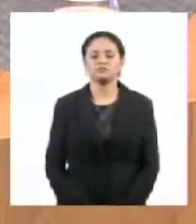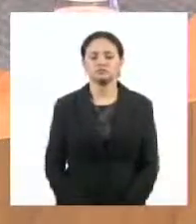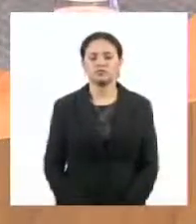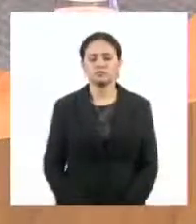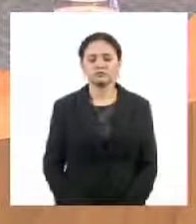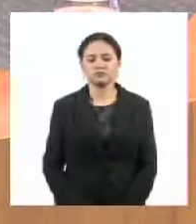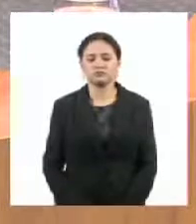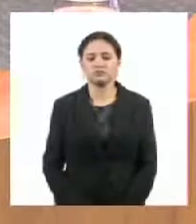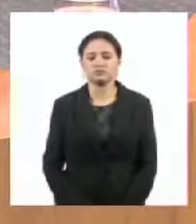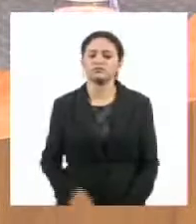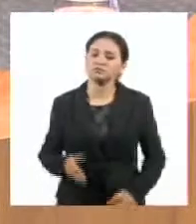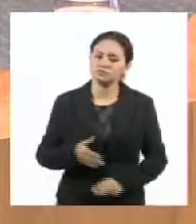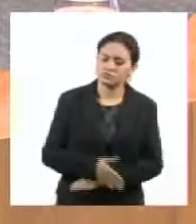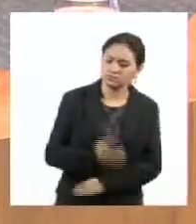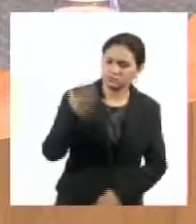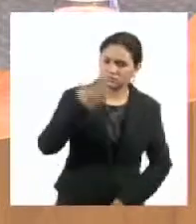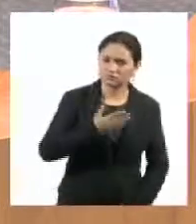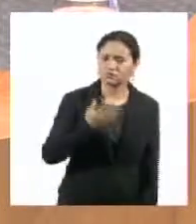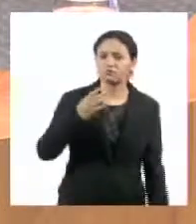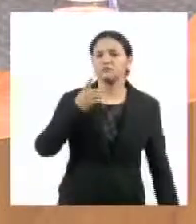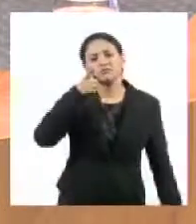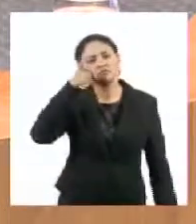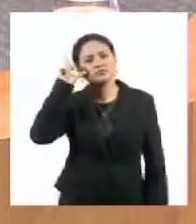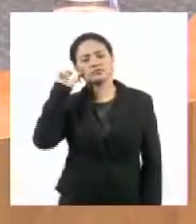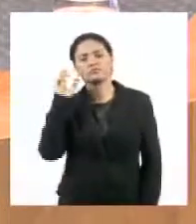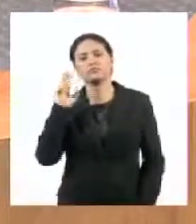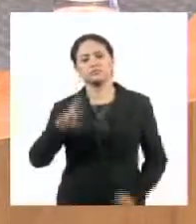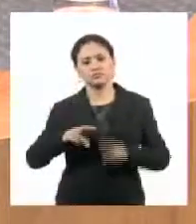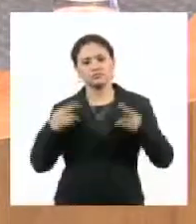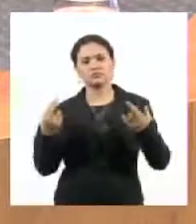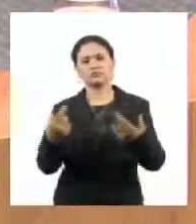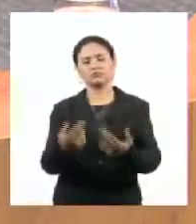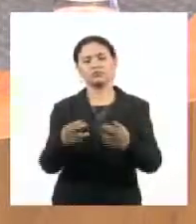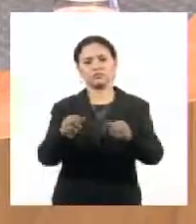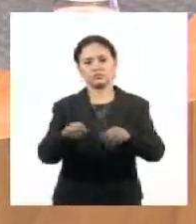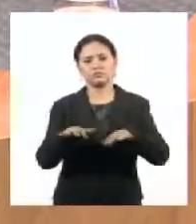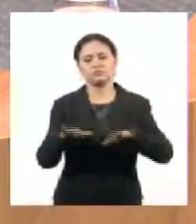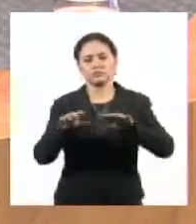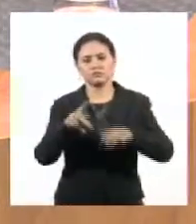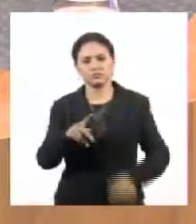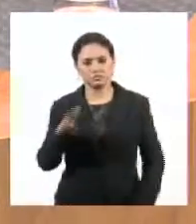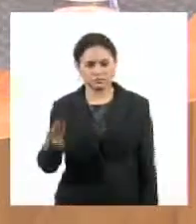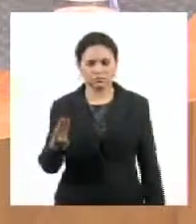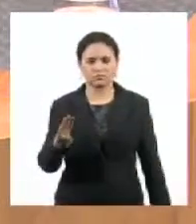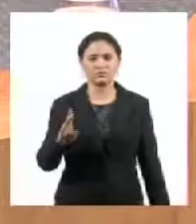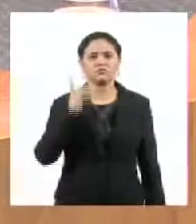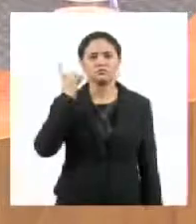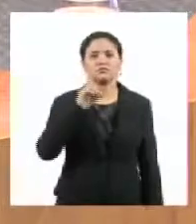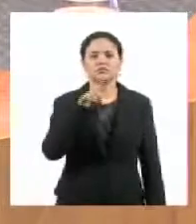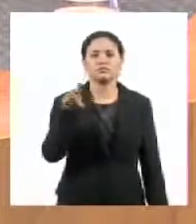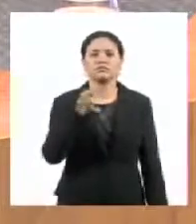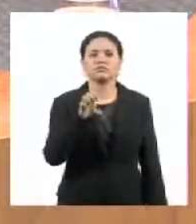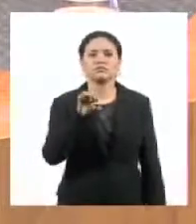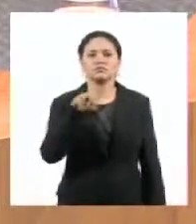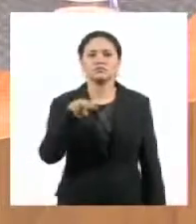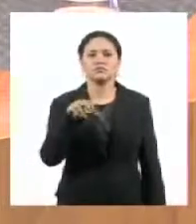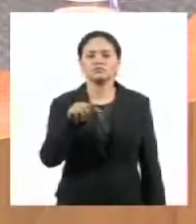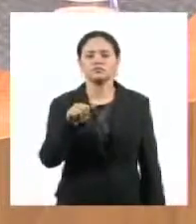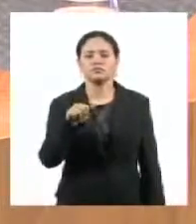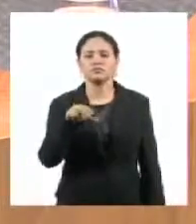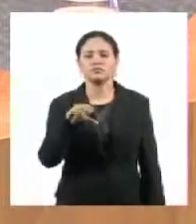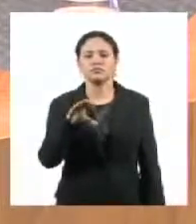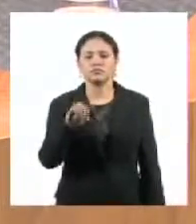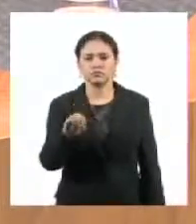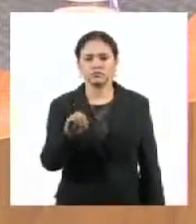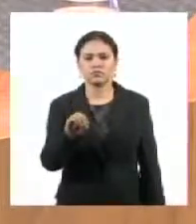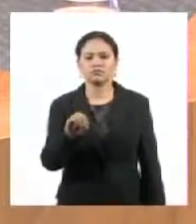na audiência pública de ontem deputado Zé Inácio, presidente da Comissão de Direitos Humanos, defensor